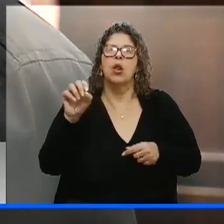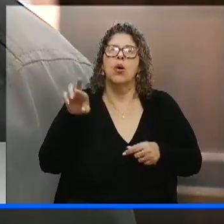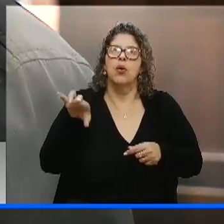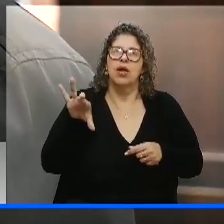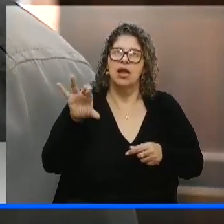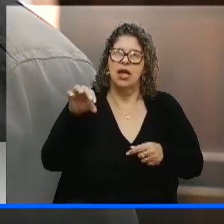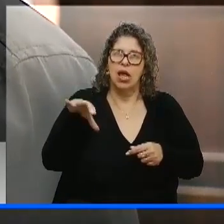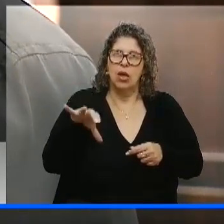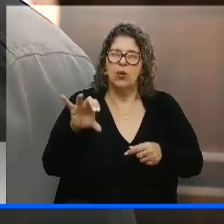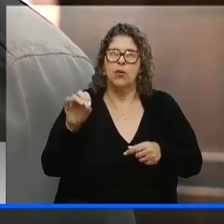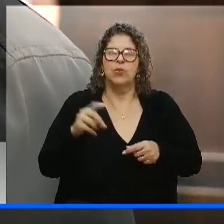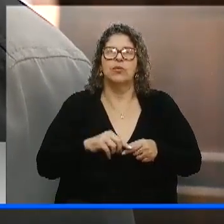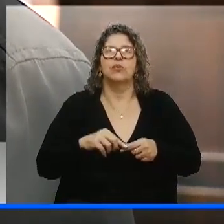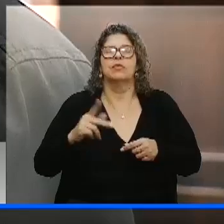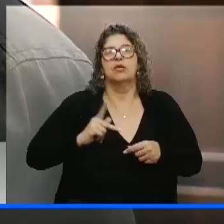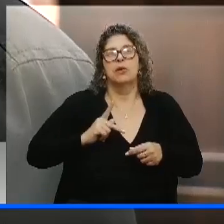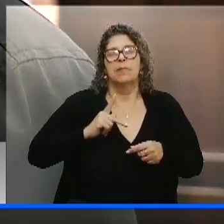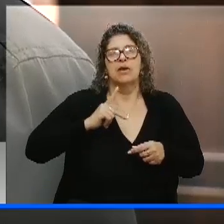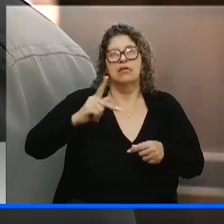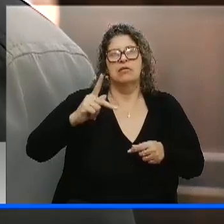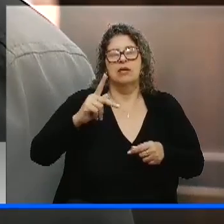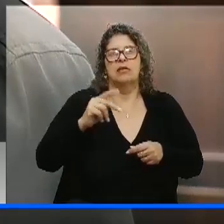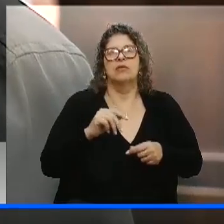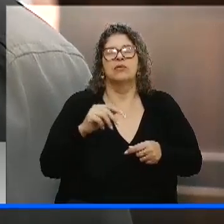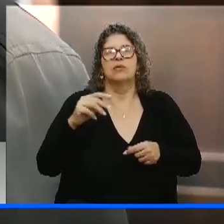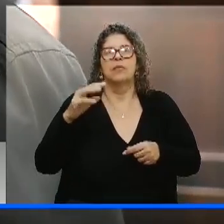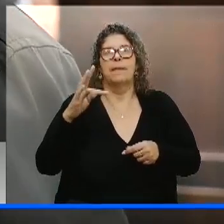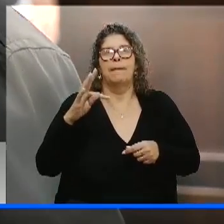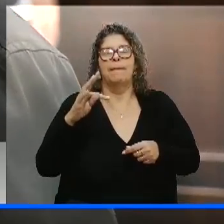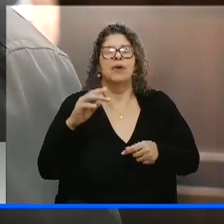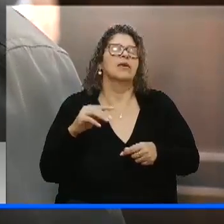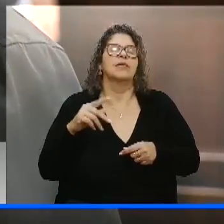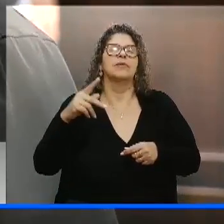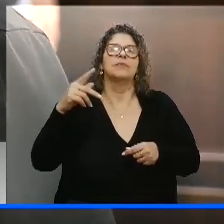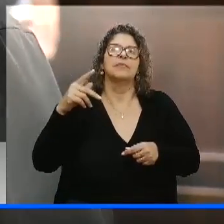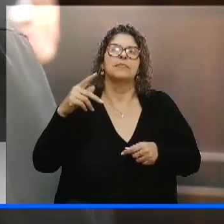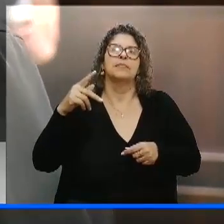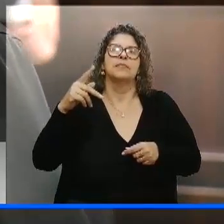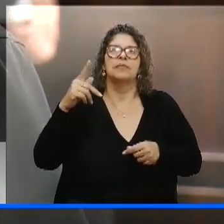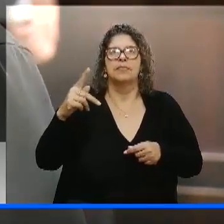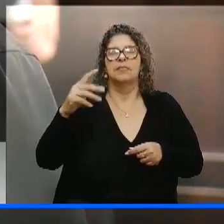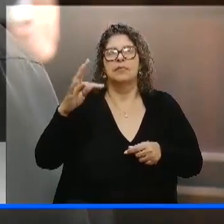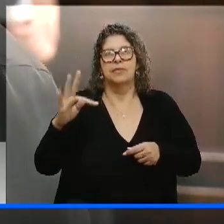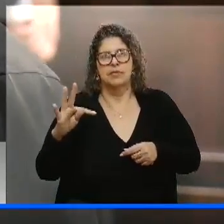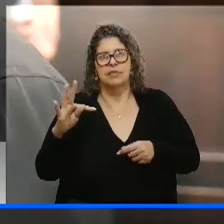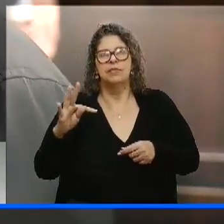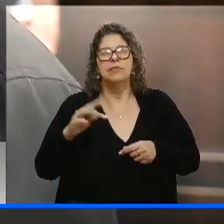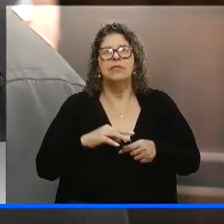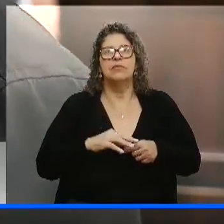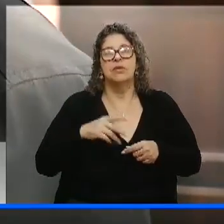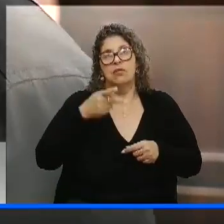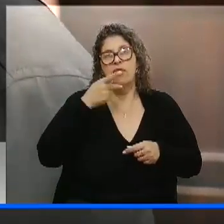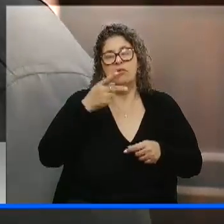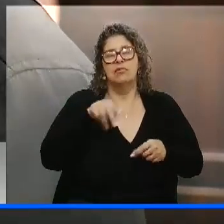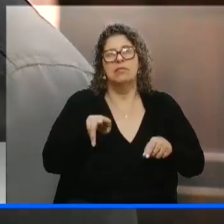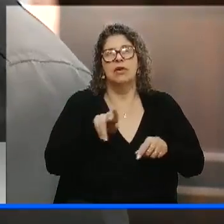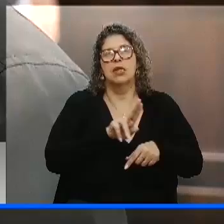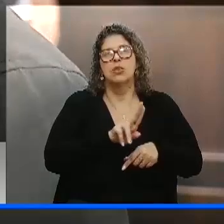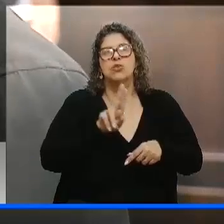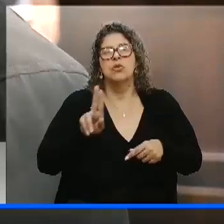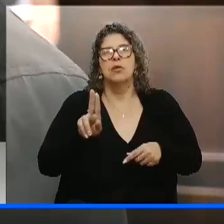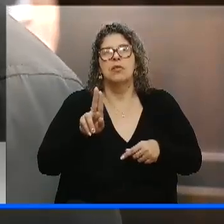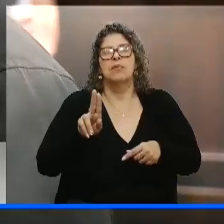administrar a nossa associação e eu falo aqui também em nome do nosso deputado fernando marroni que